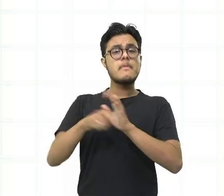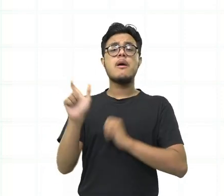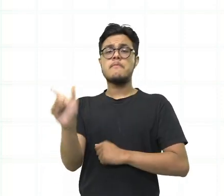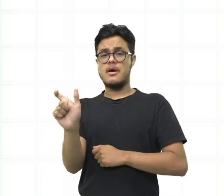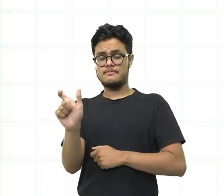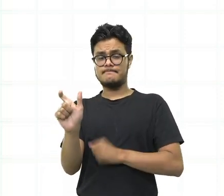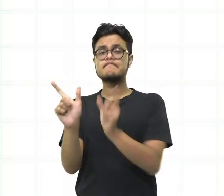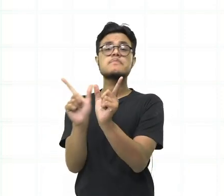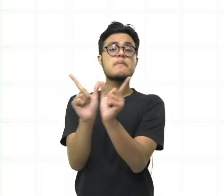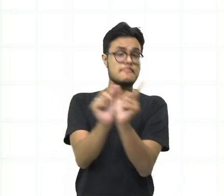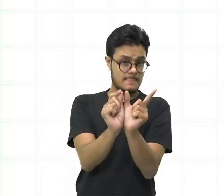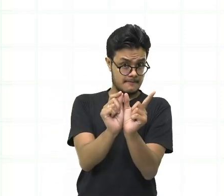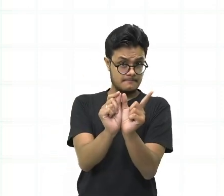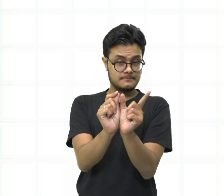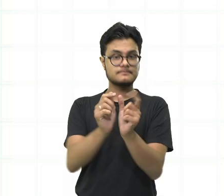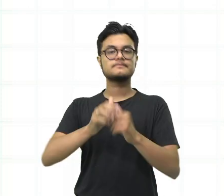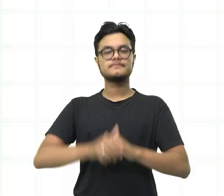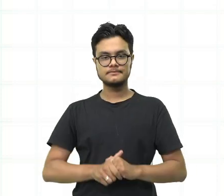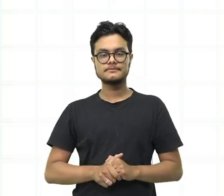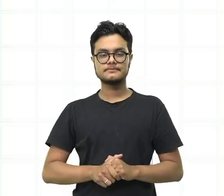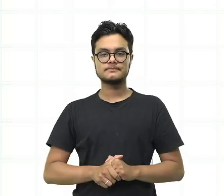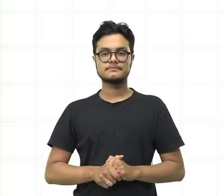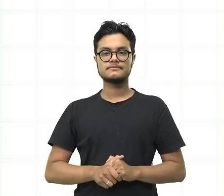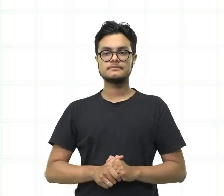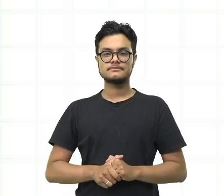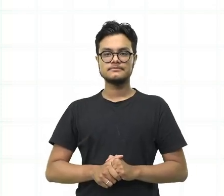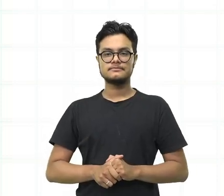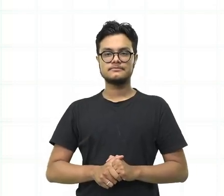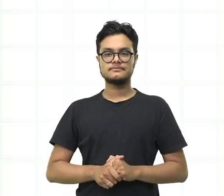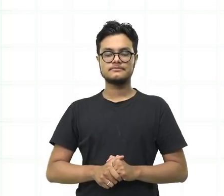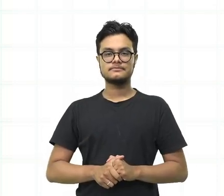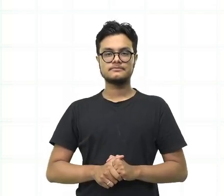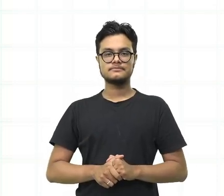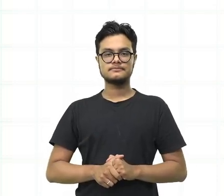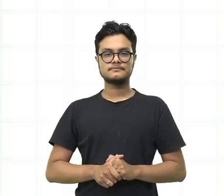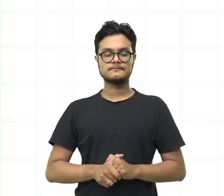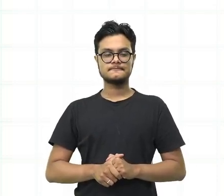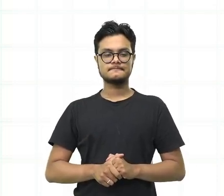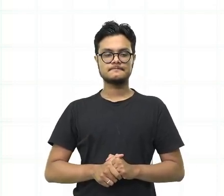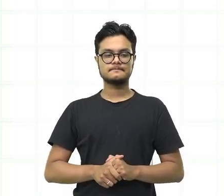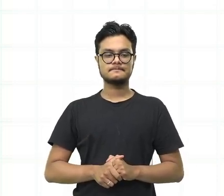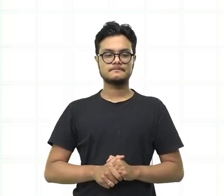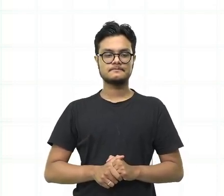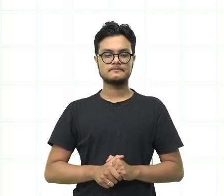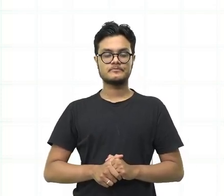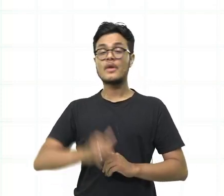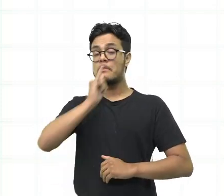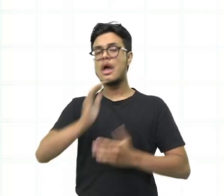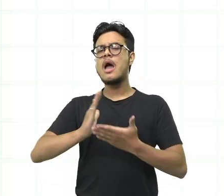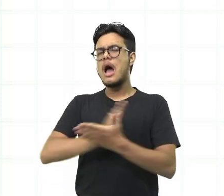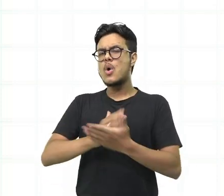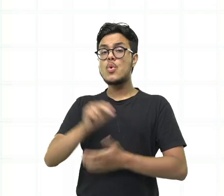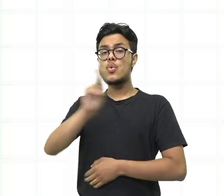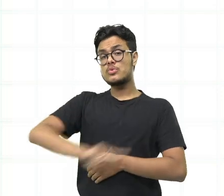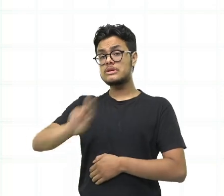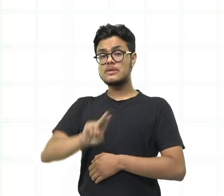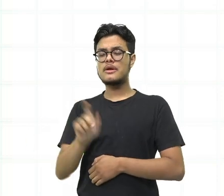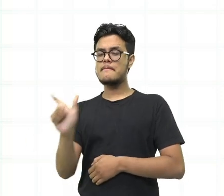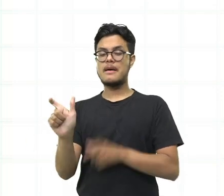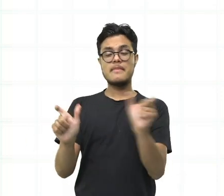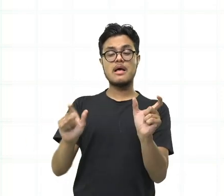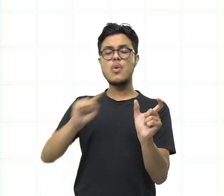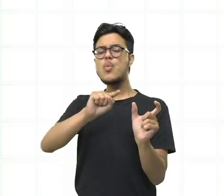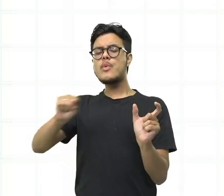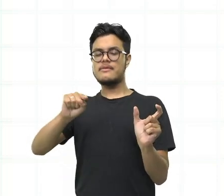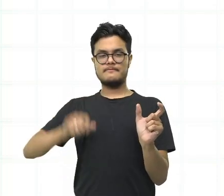prefixo vir através de, como é que se diz? De hífen, tá? Cuidado, que aqui